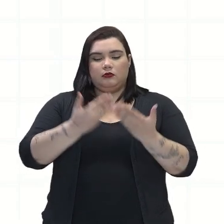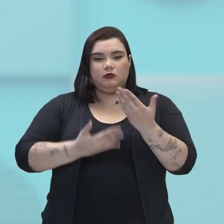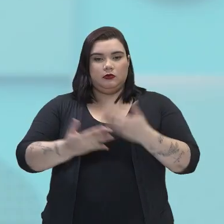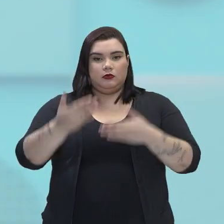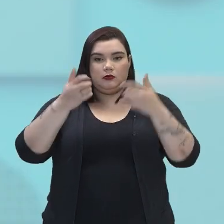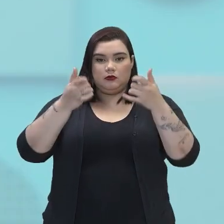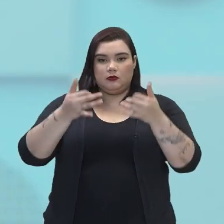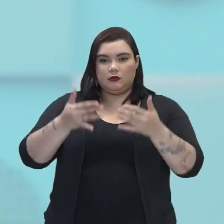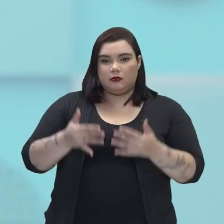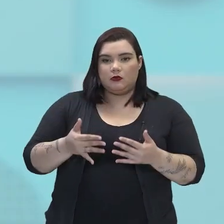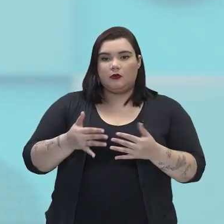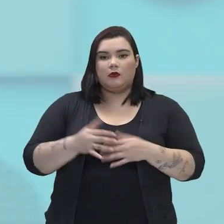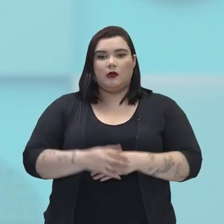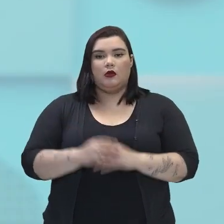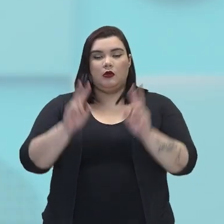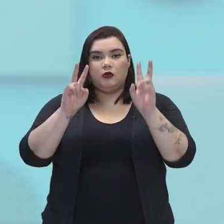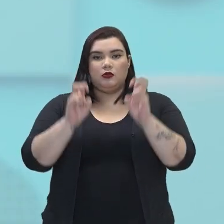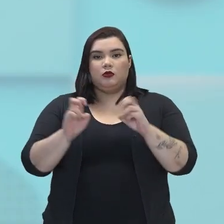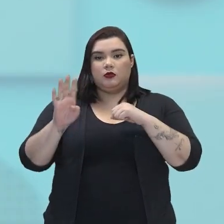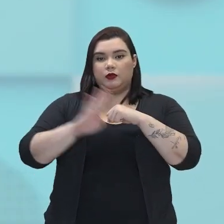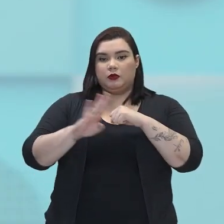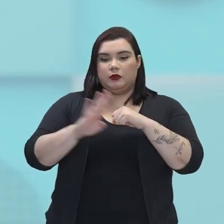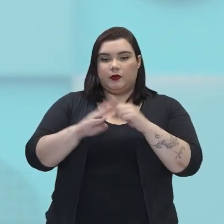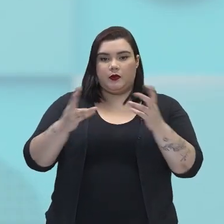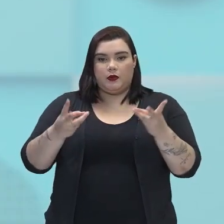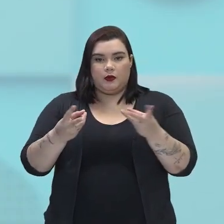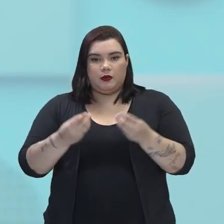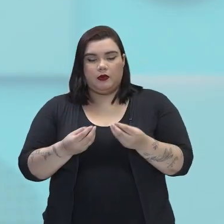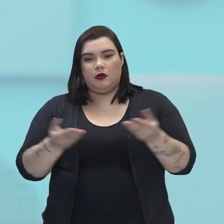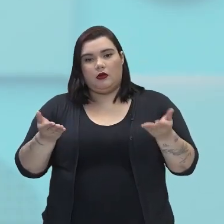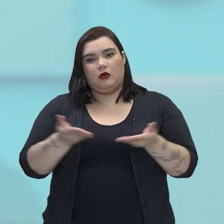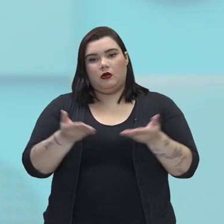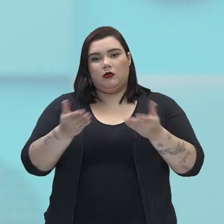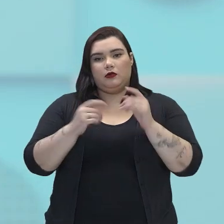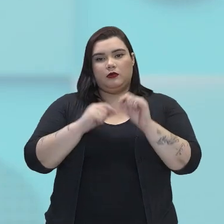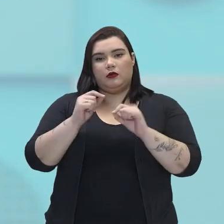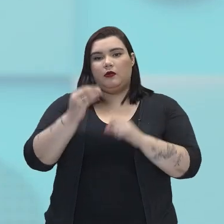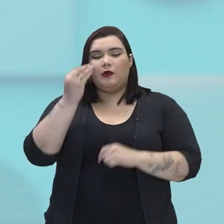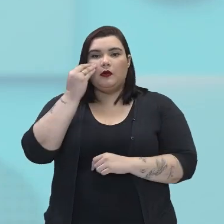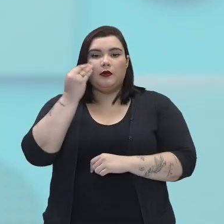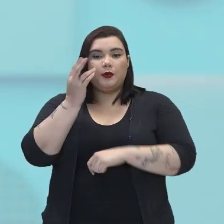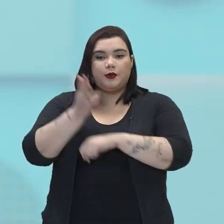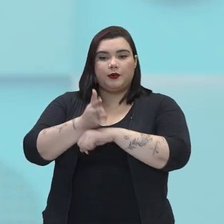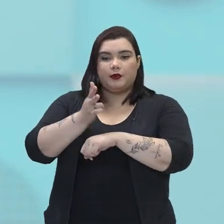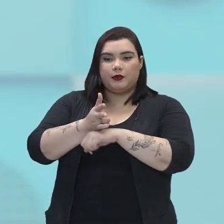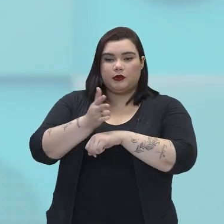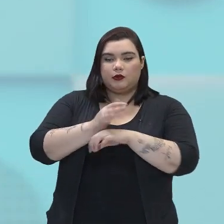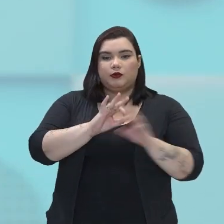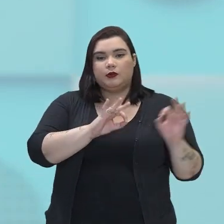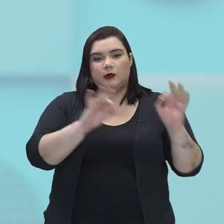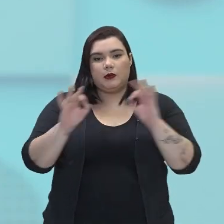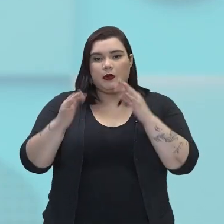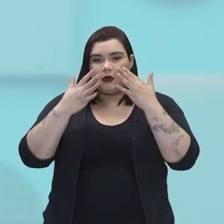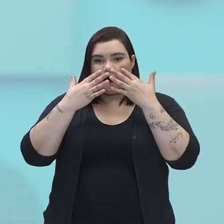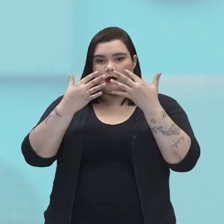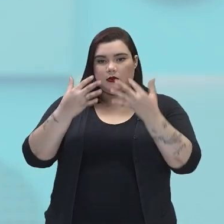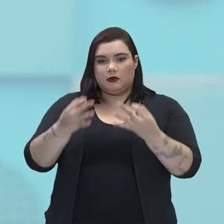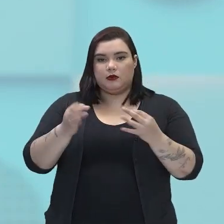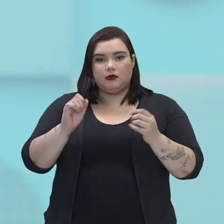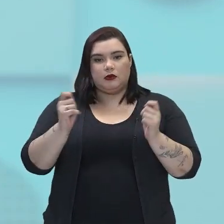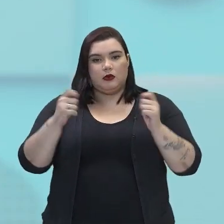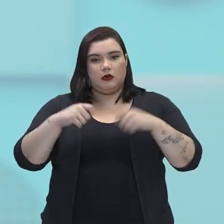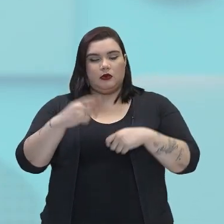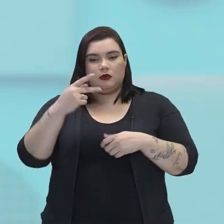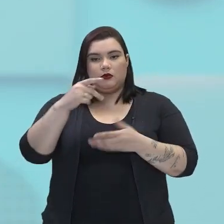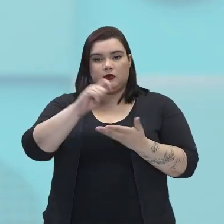sobre eles, sobre substantivos contáveis, nós vamos ver um vídeo agora, prestem bastante atenção, se você puder fazer